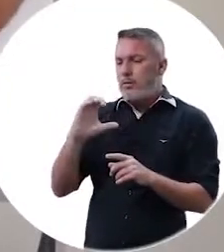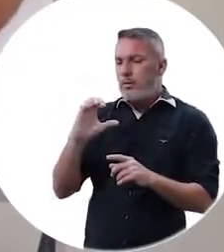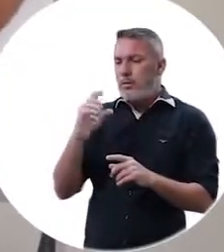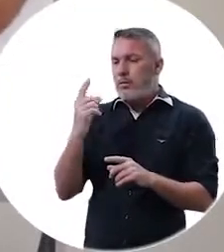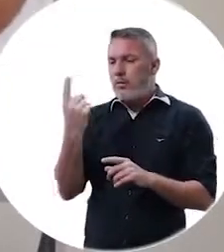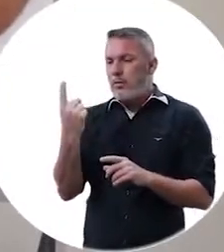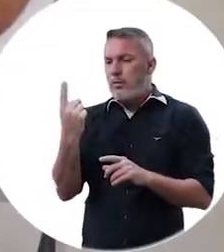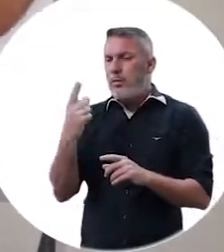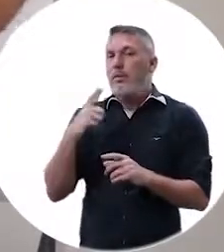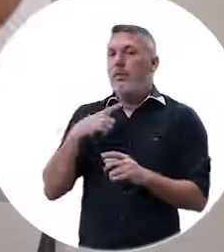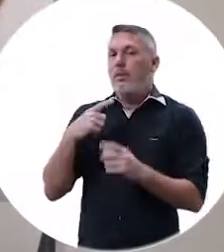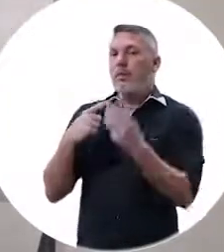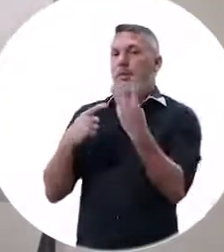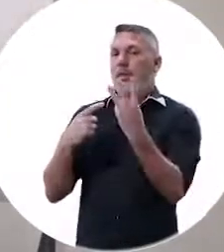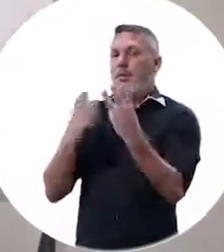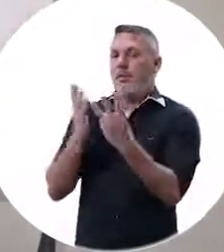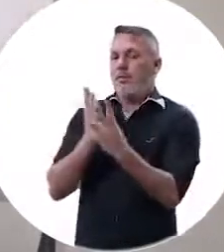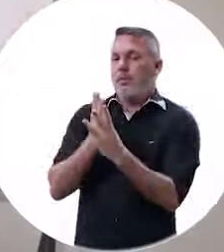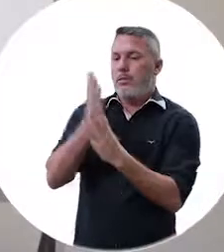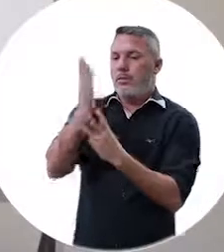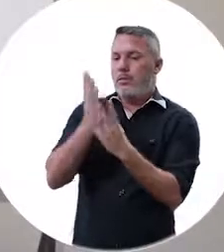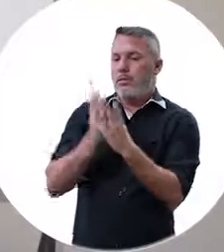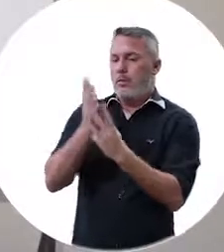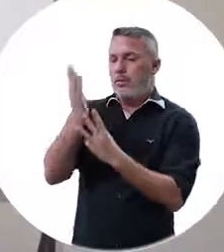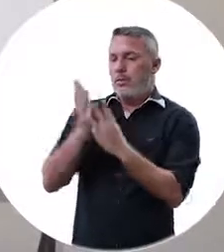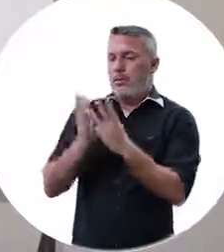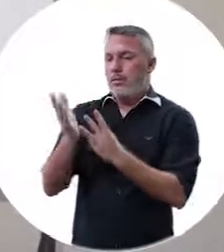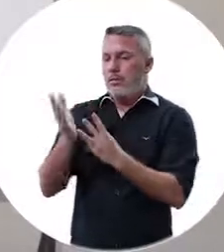tenho uma ligação tripla.